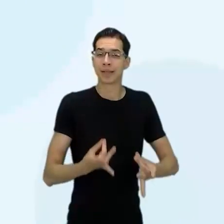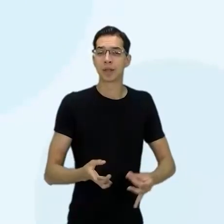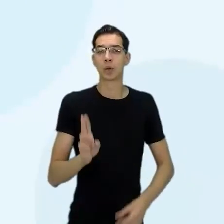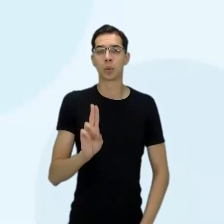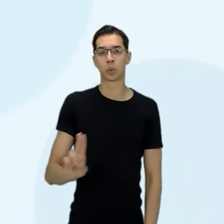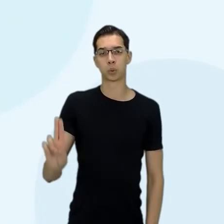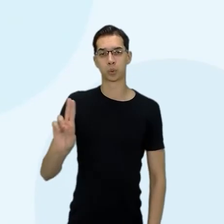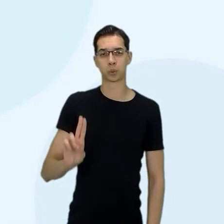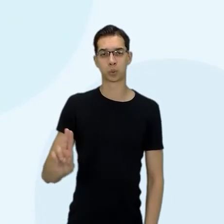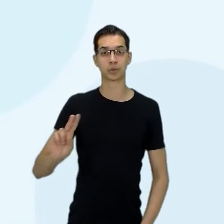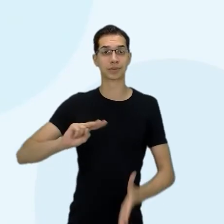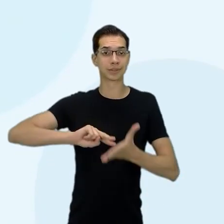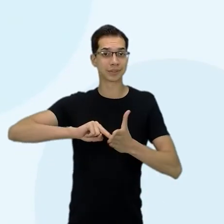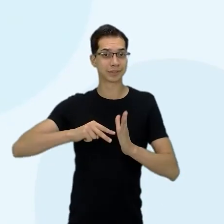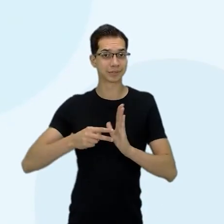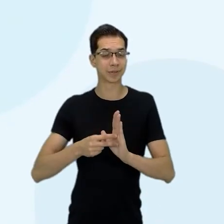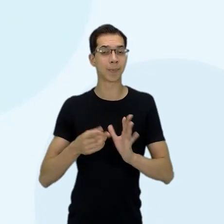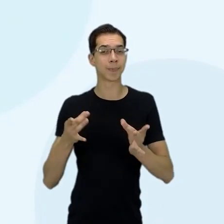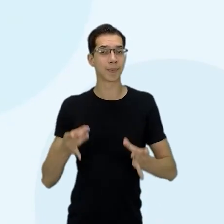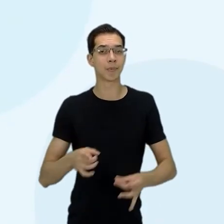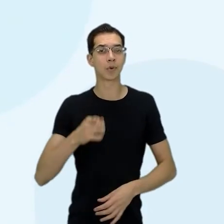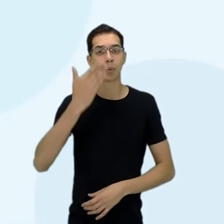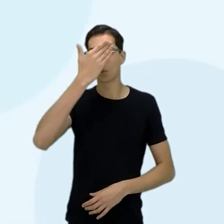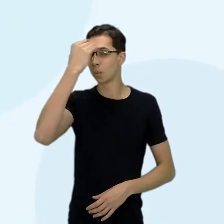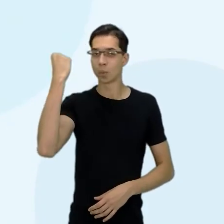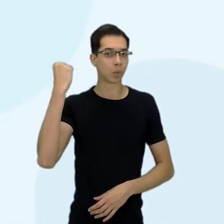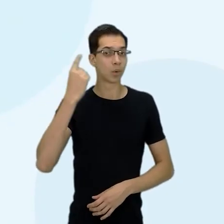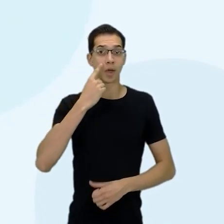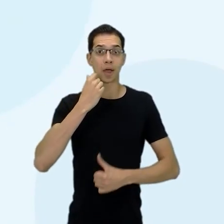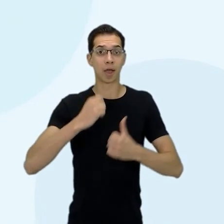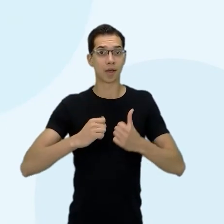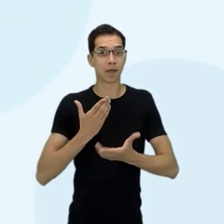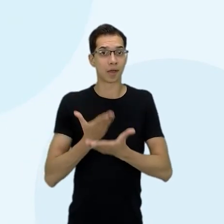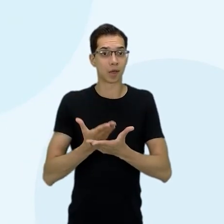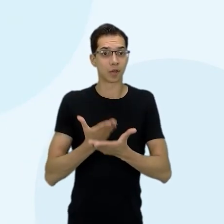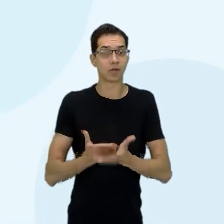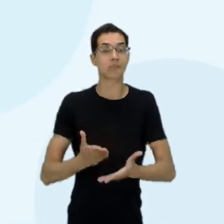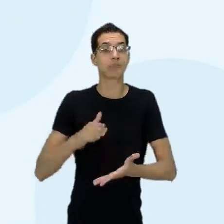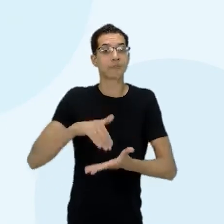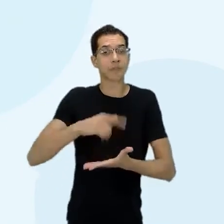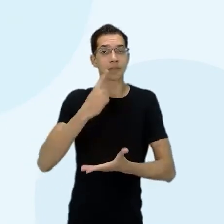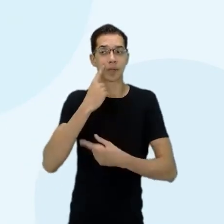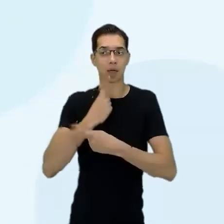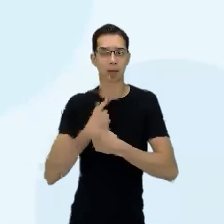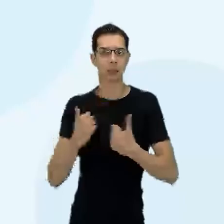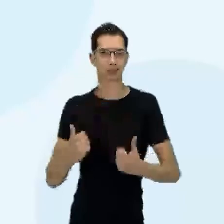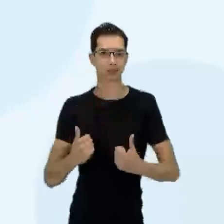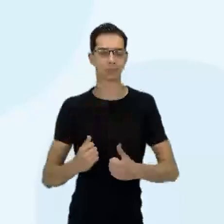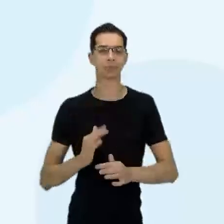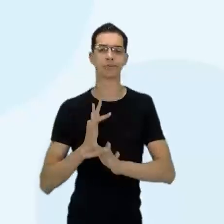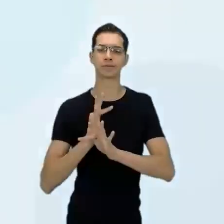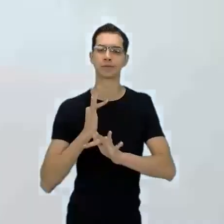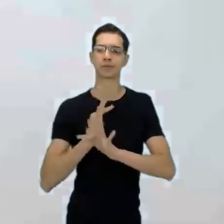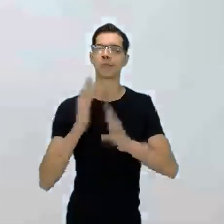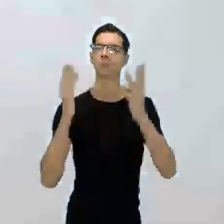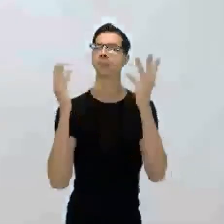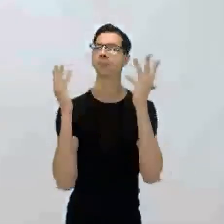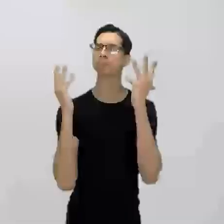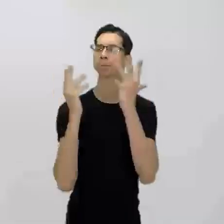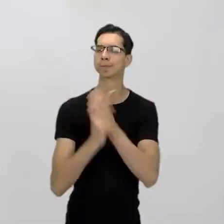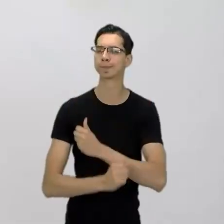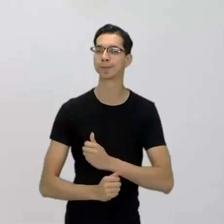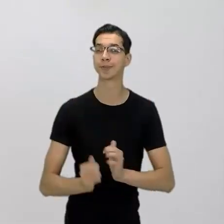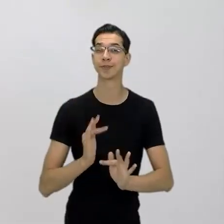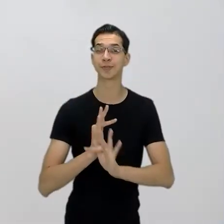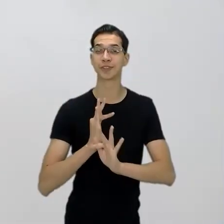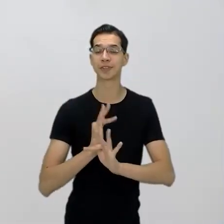significados. Não vai esquecer de avaliar a nossa aula e no final, a física é bela, a física